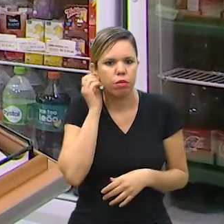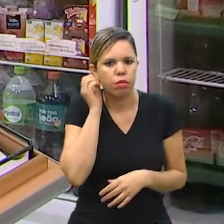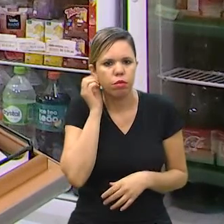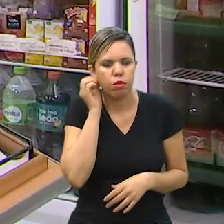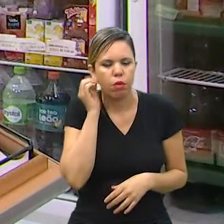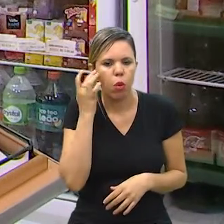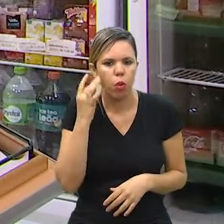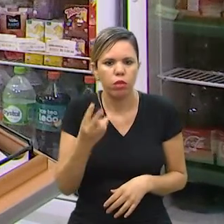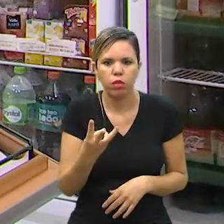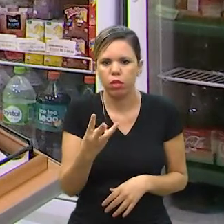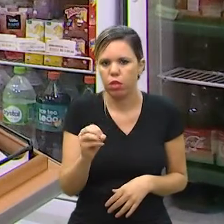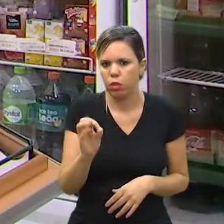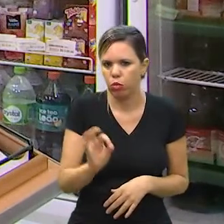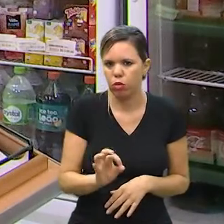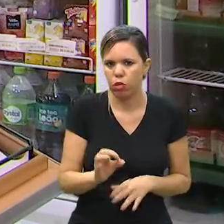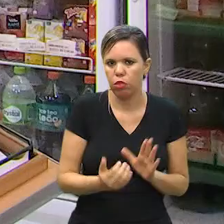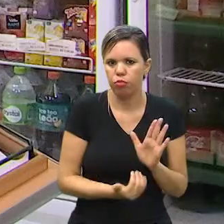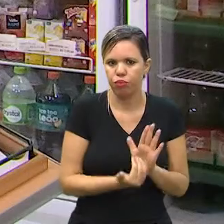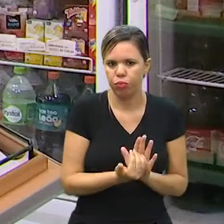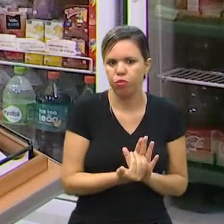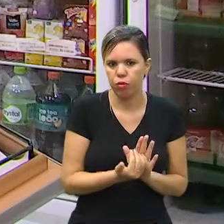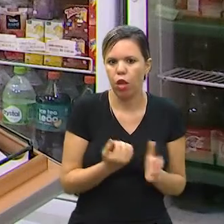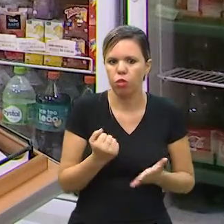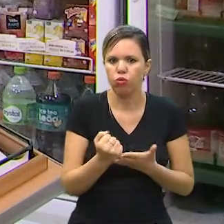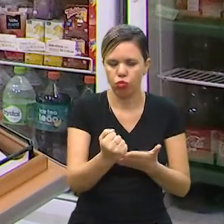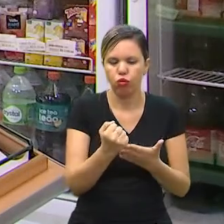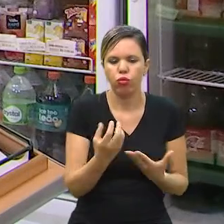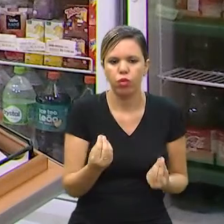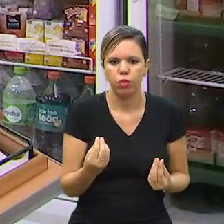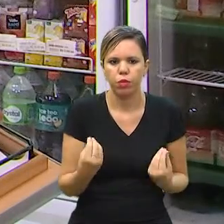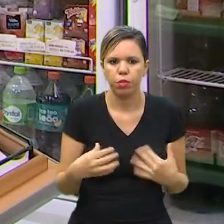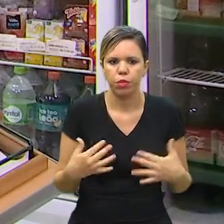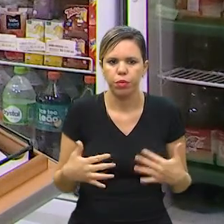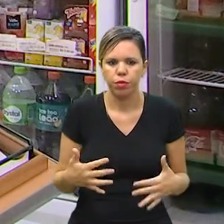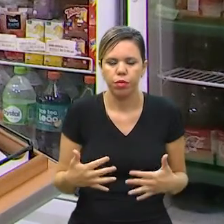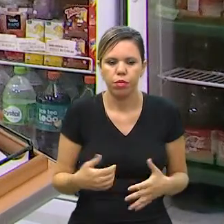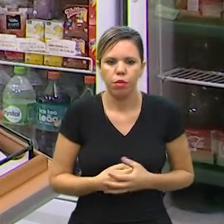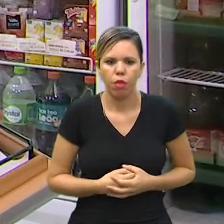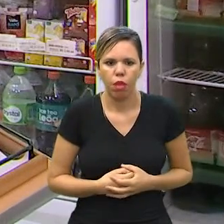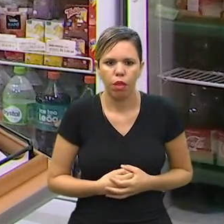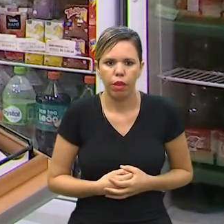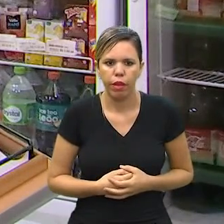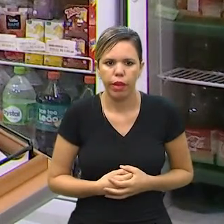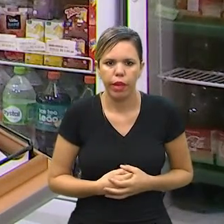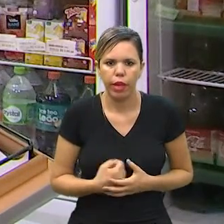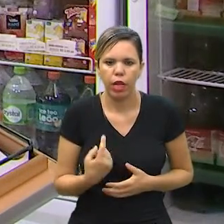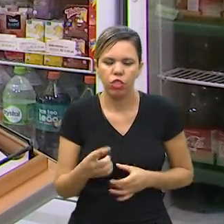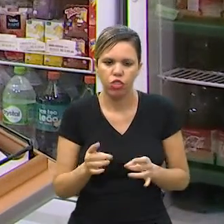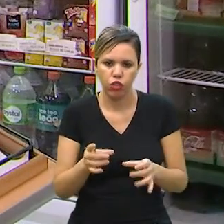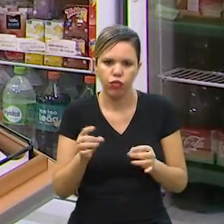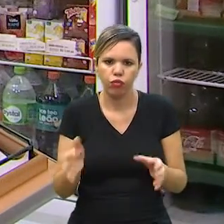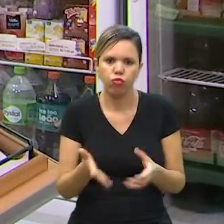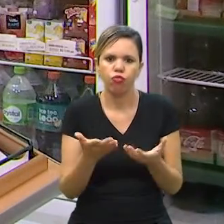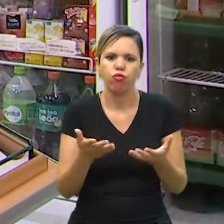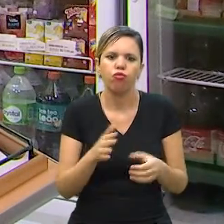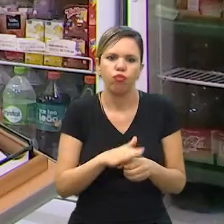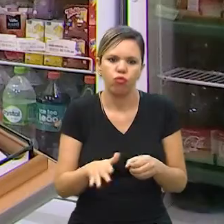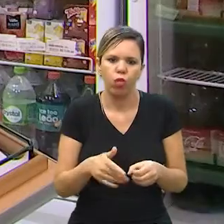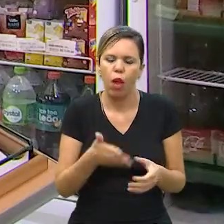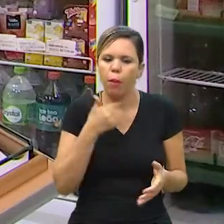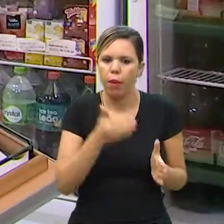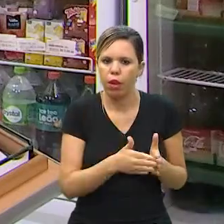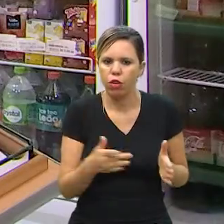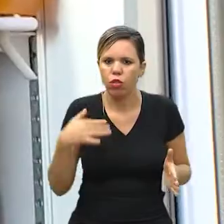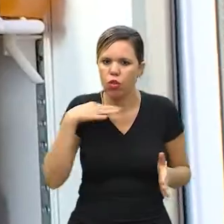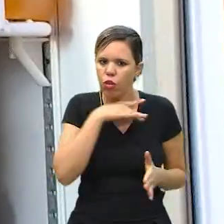alto, uns 30%. Ajuda bastante. Para o ramo de hortifruti é a melhor época.